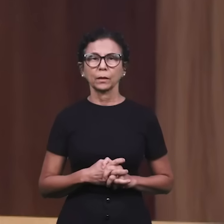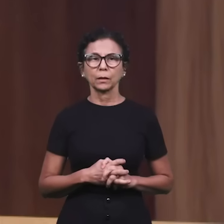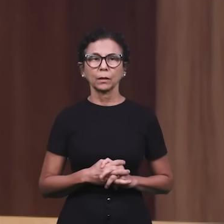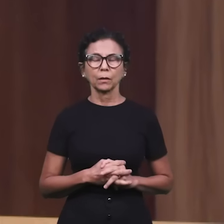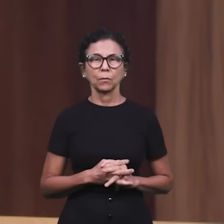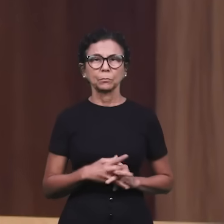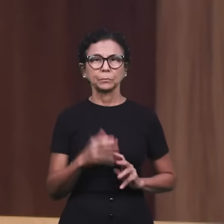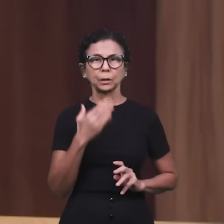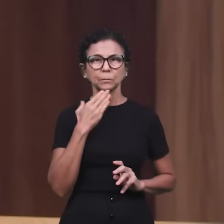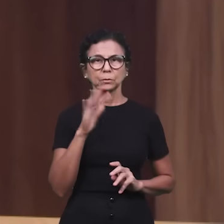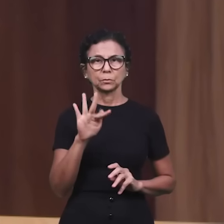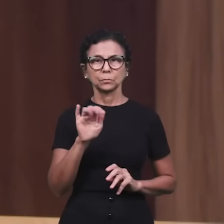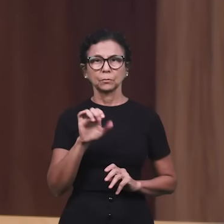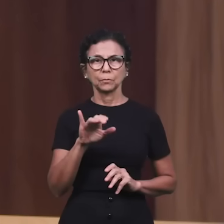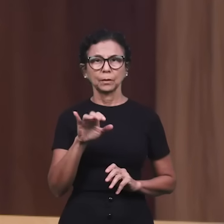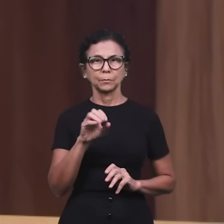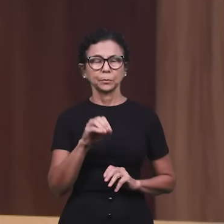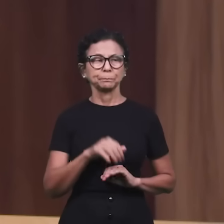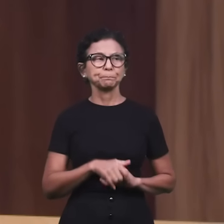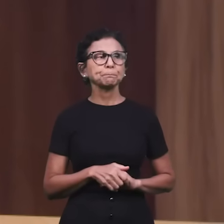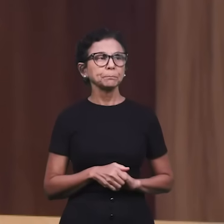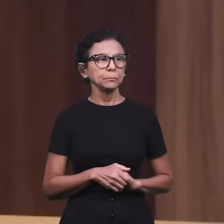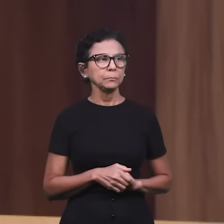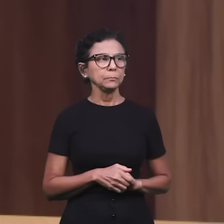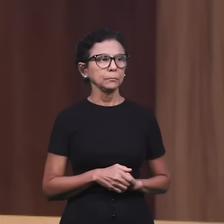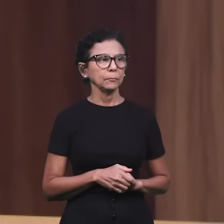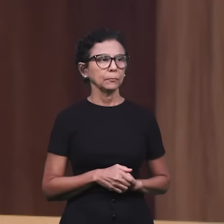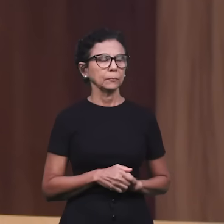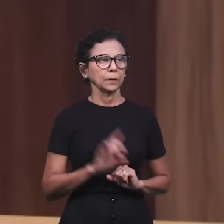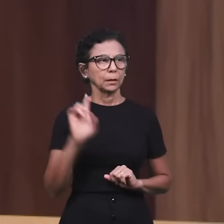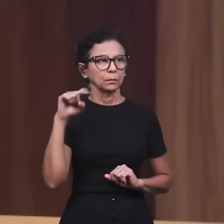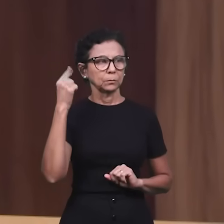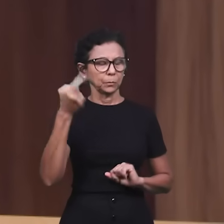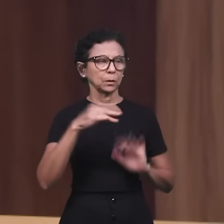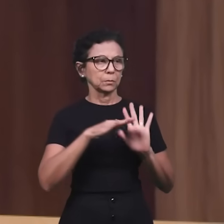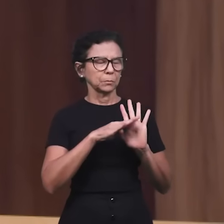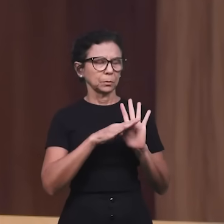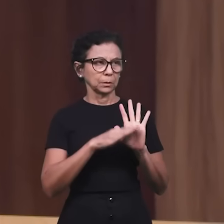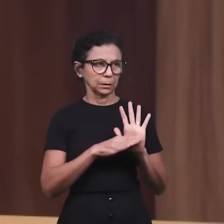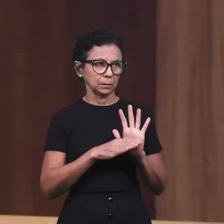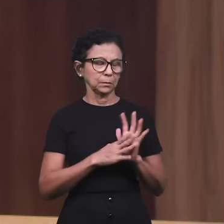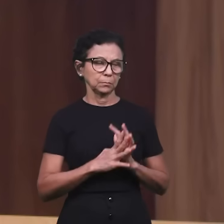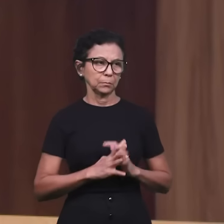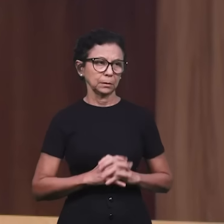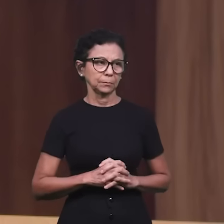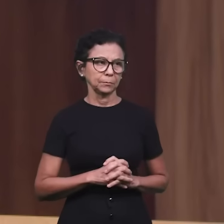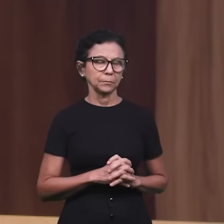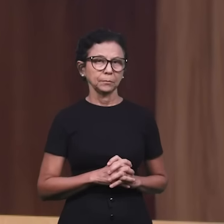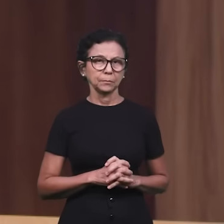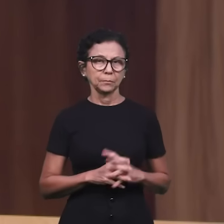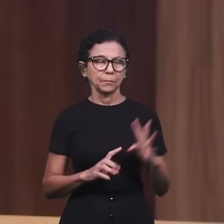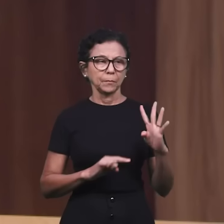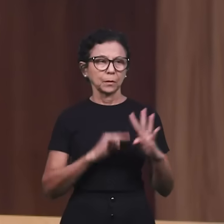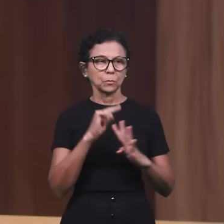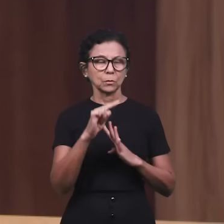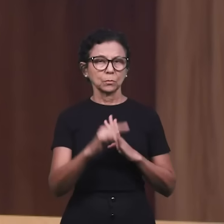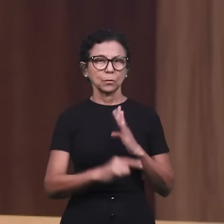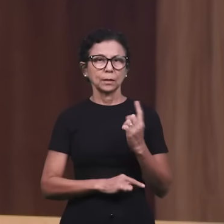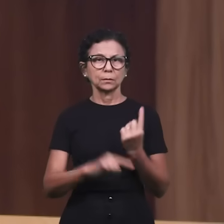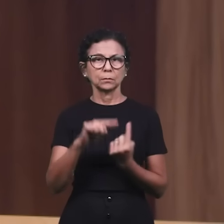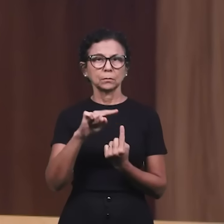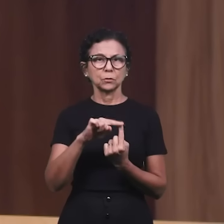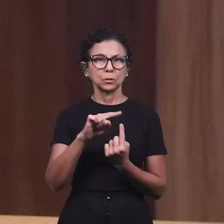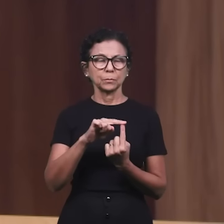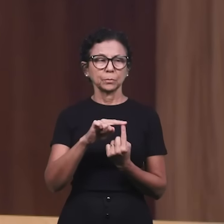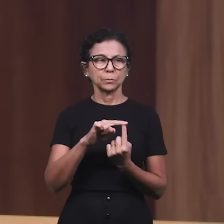Fábio que faça aqui uma primeira abertura, para o próximo programa, os 4